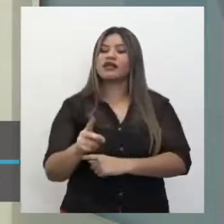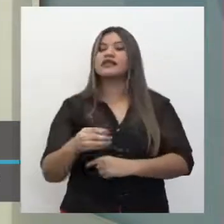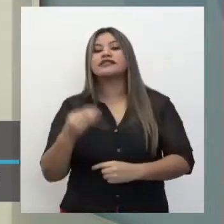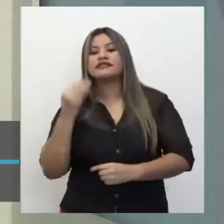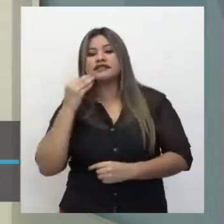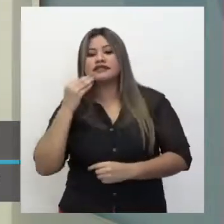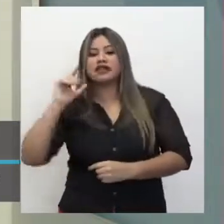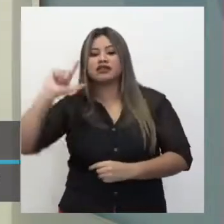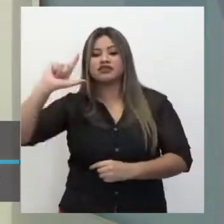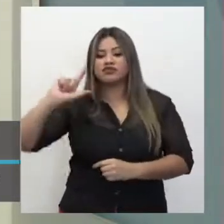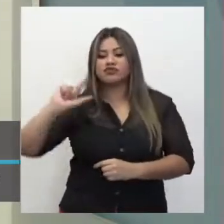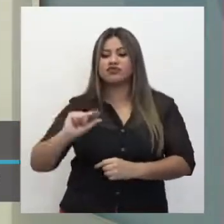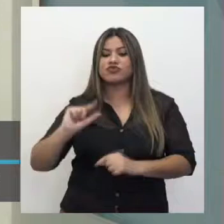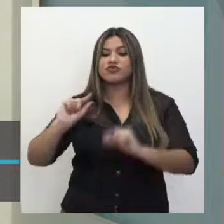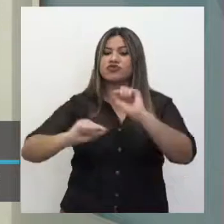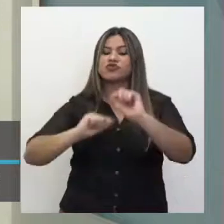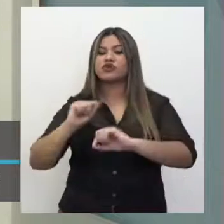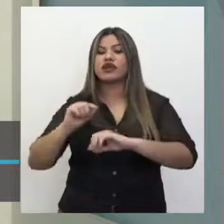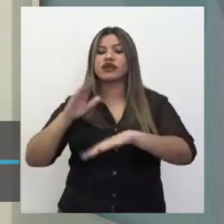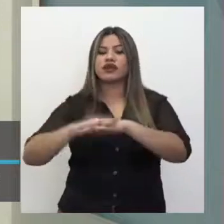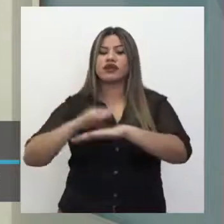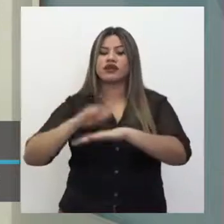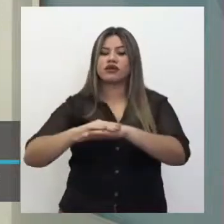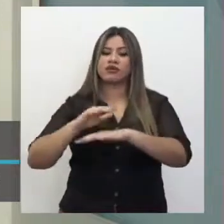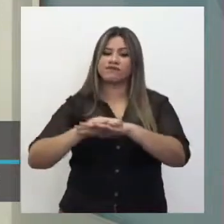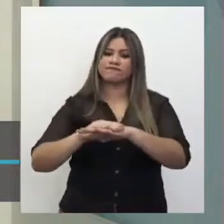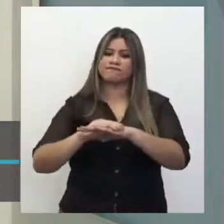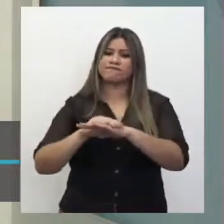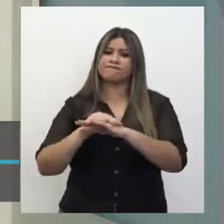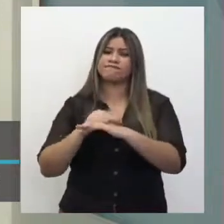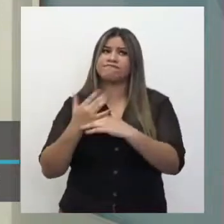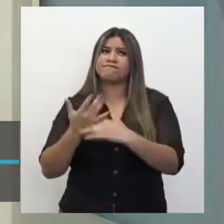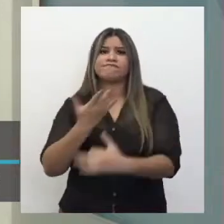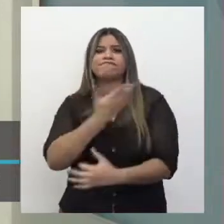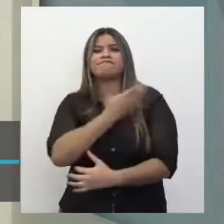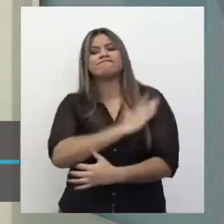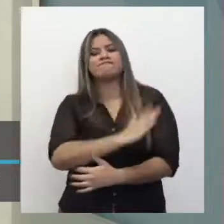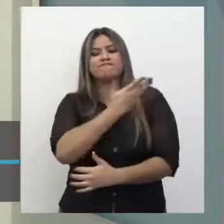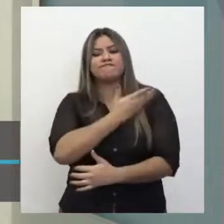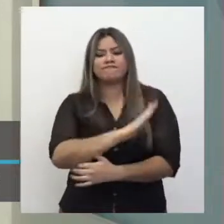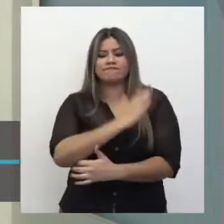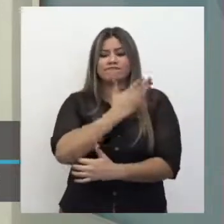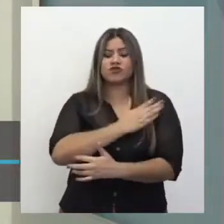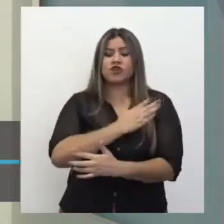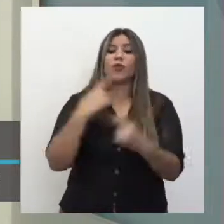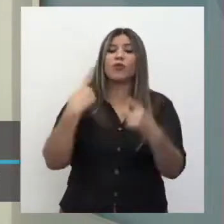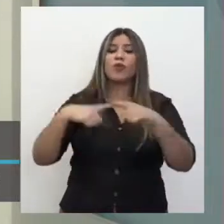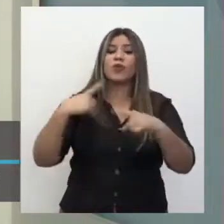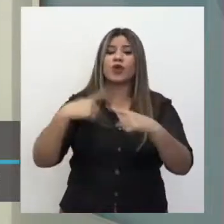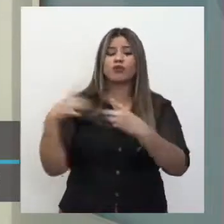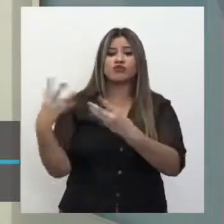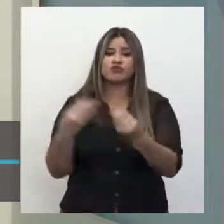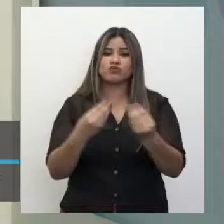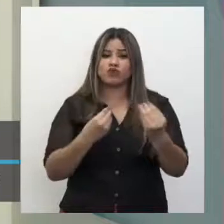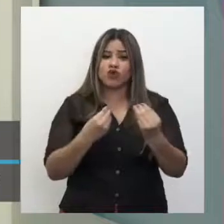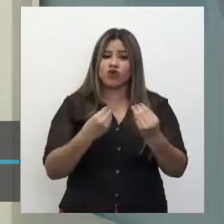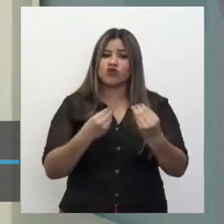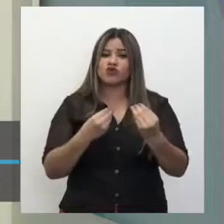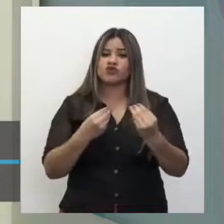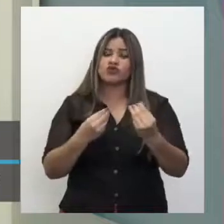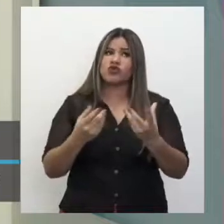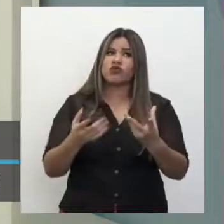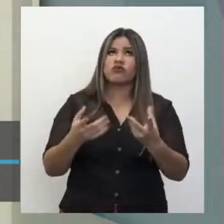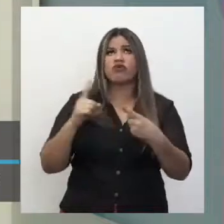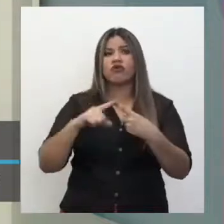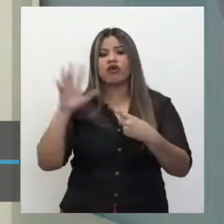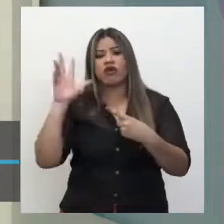erradicar a questão da intolerância, né? Porque todos esses, tanto o primeiro, que é o africano,